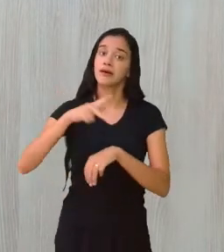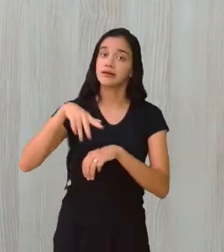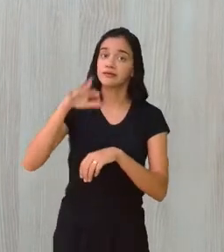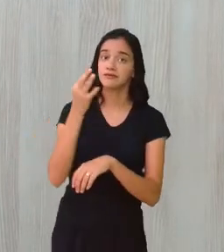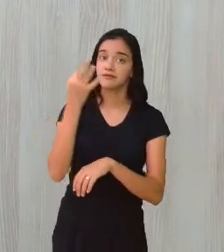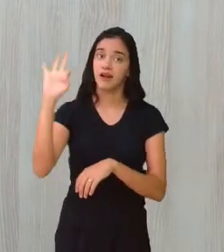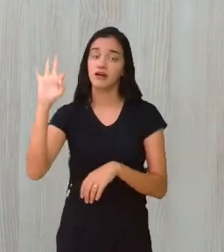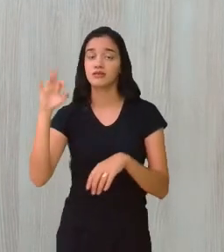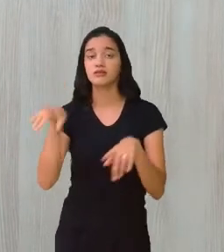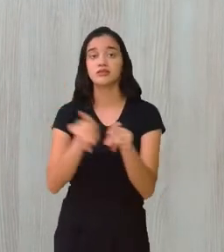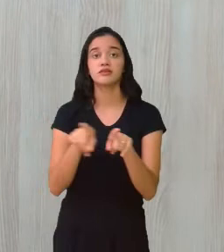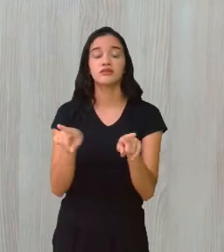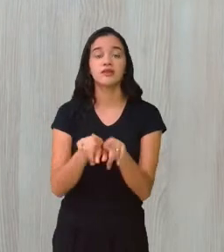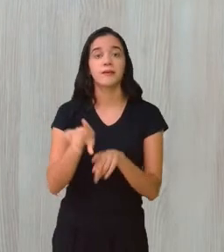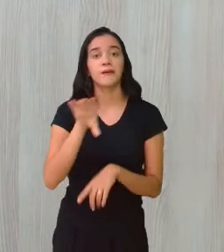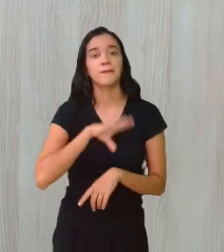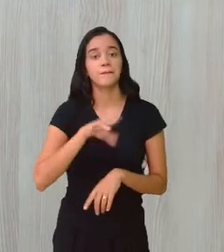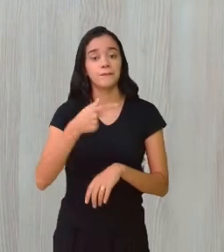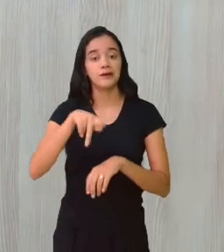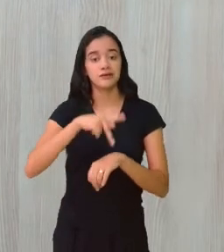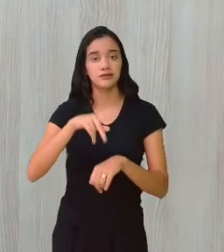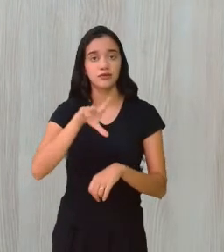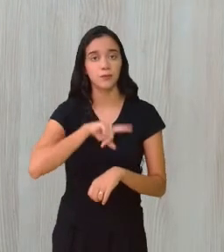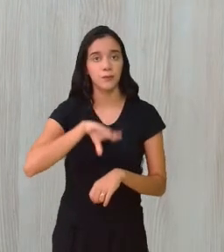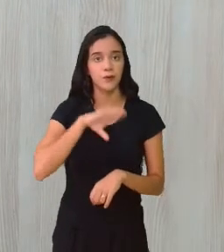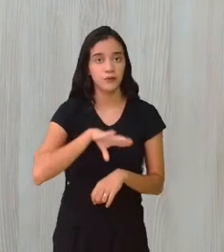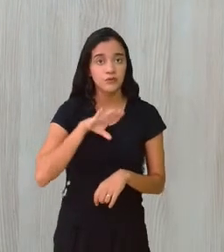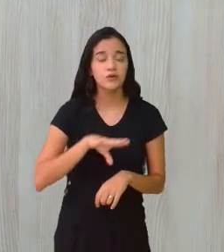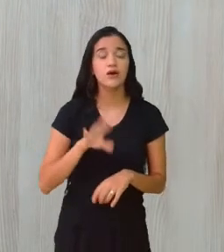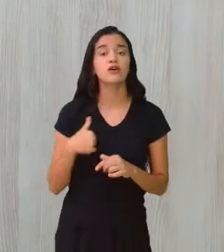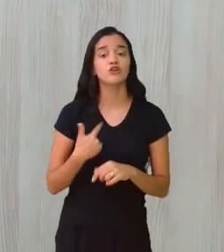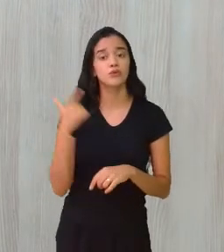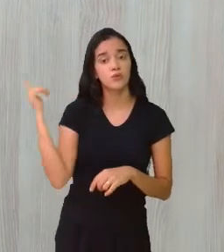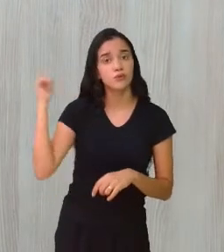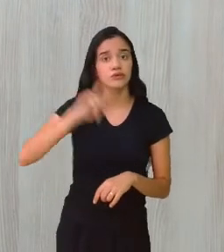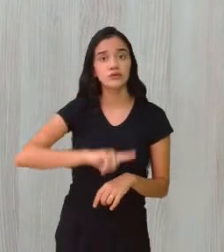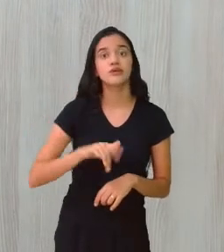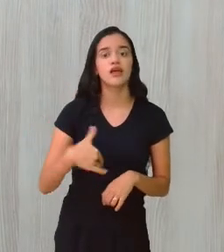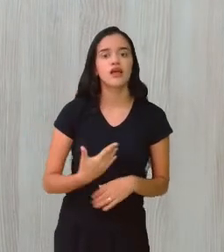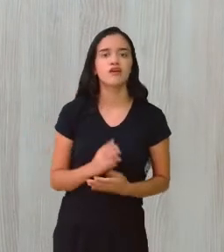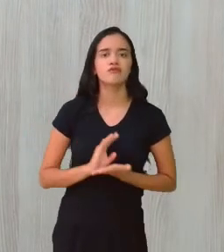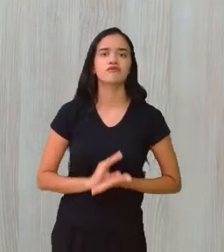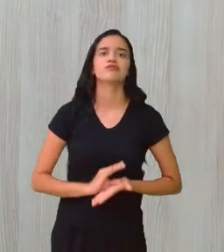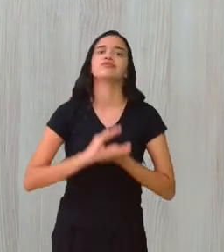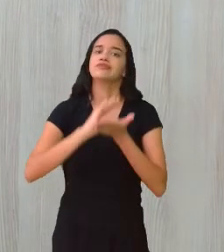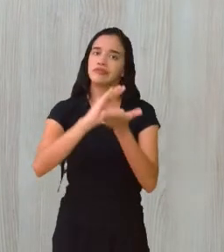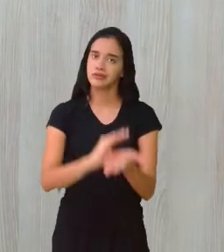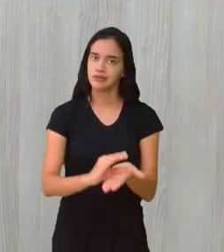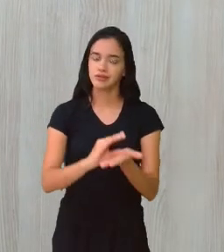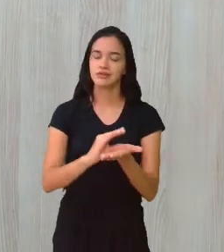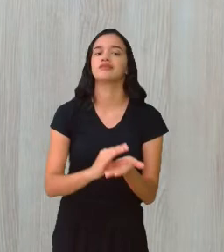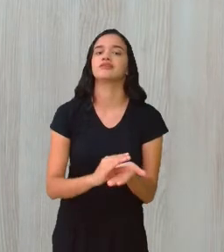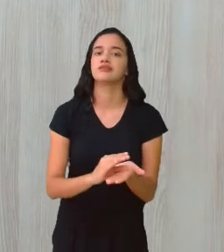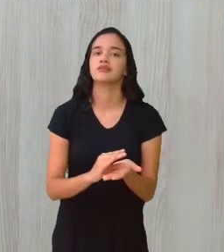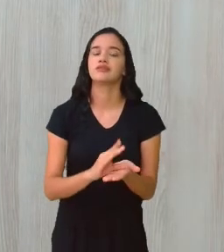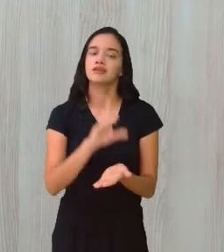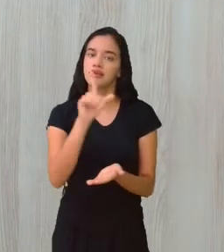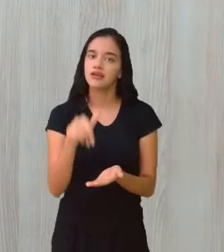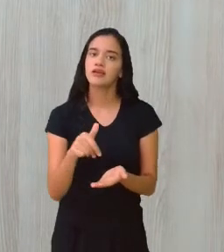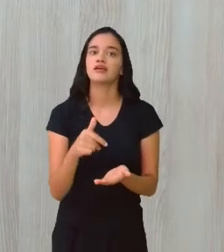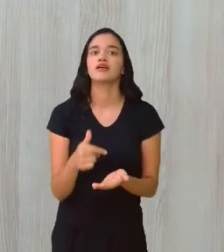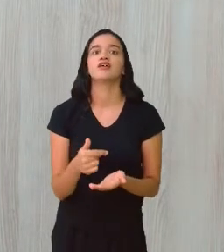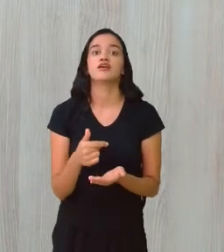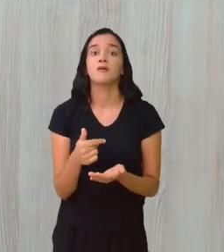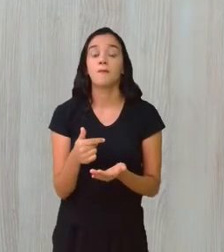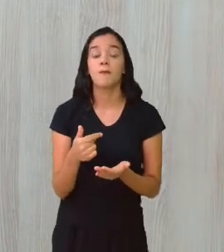França, Portugal, né, que conseguiram fazer um trabalho ali de investir nessa questão, né, de despoluir